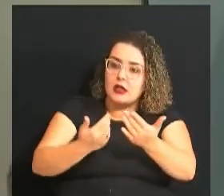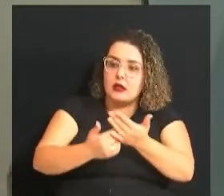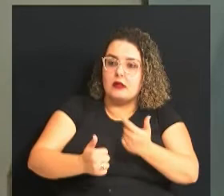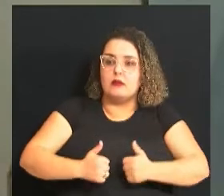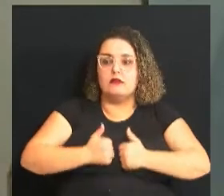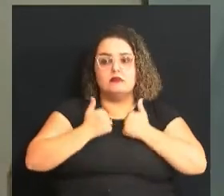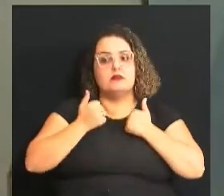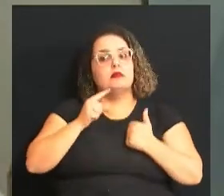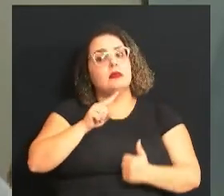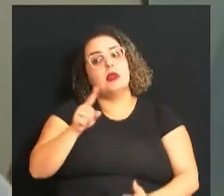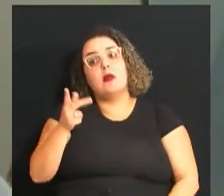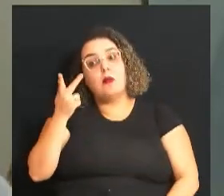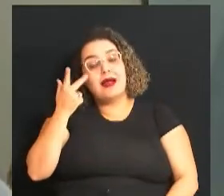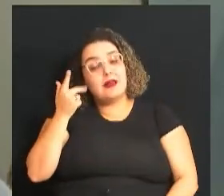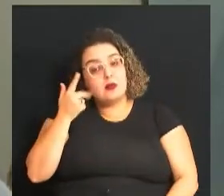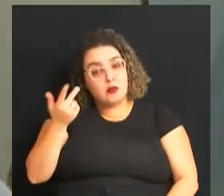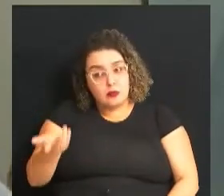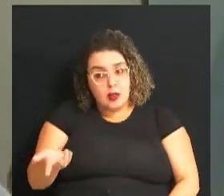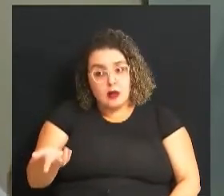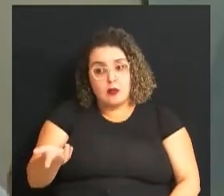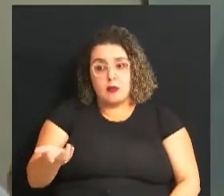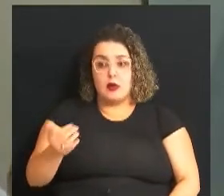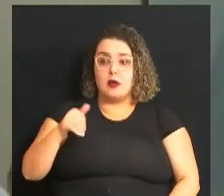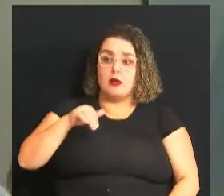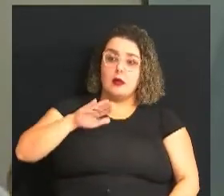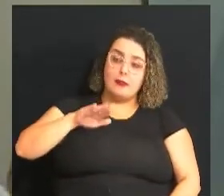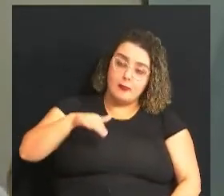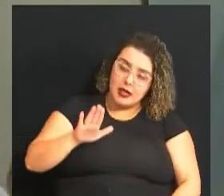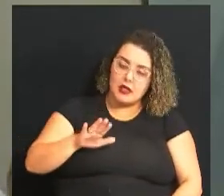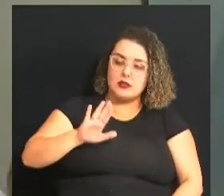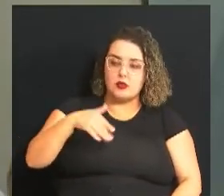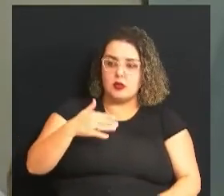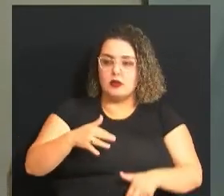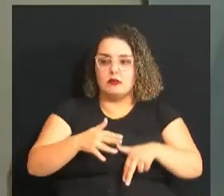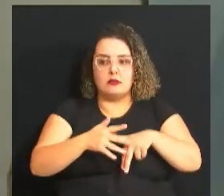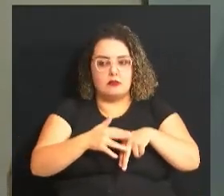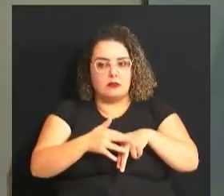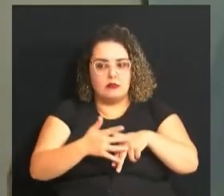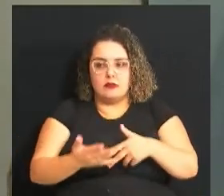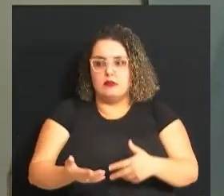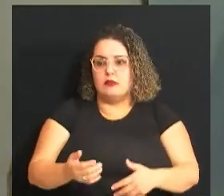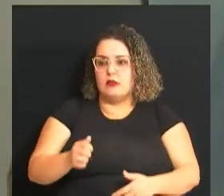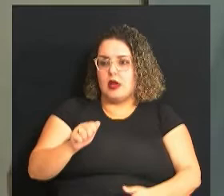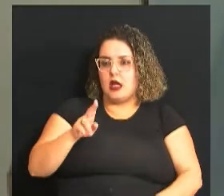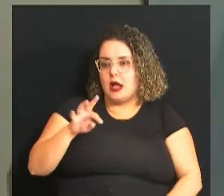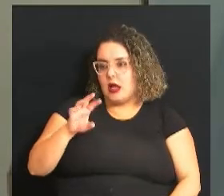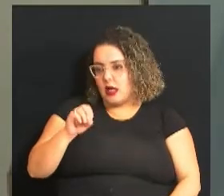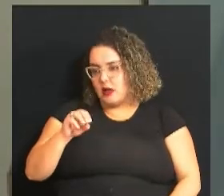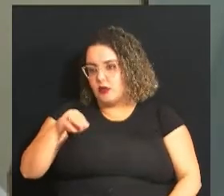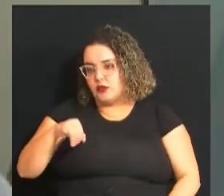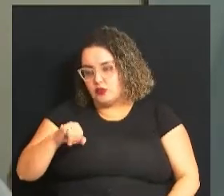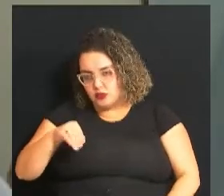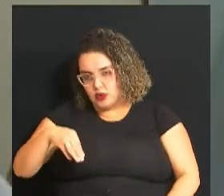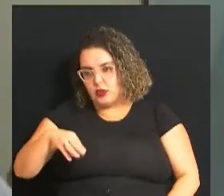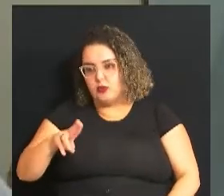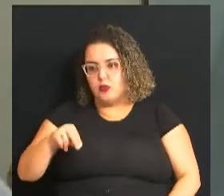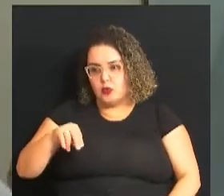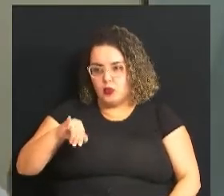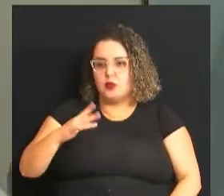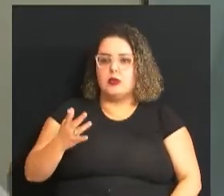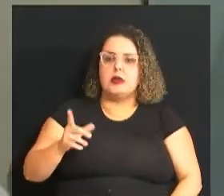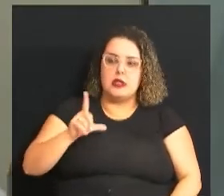comum, tá? É mais quando o paciente tem alguma doença autoimune ou vai perdendo realmente, tem alguma